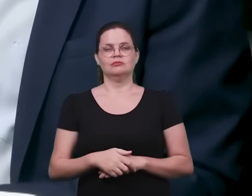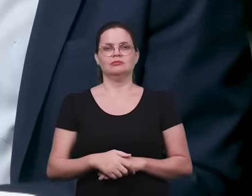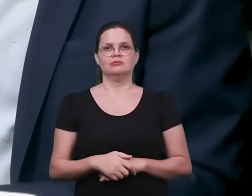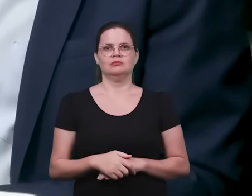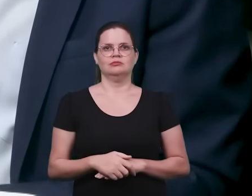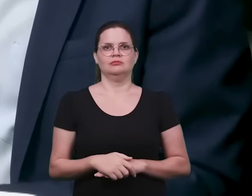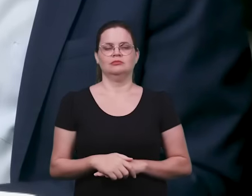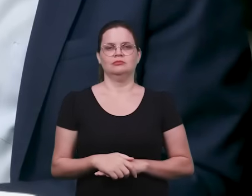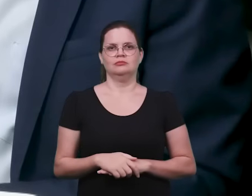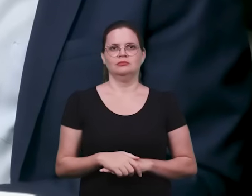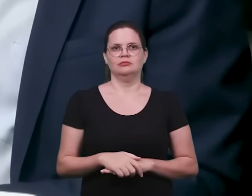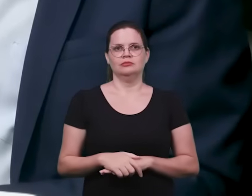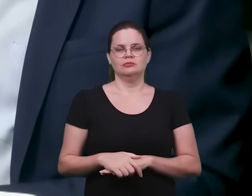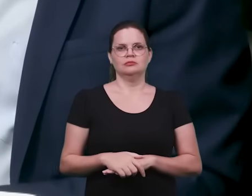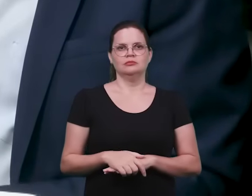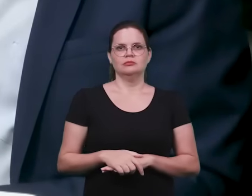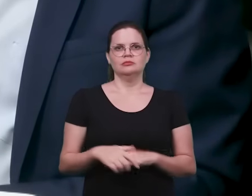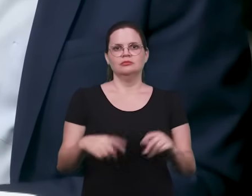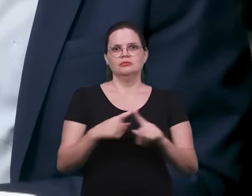Mas